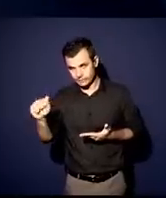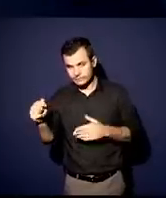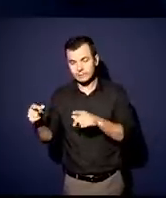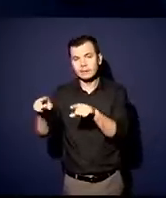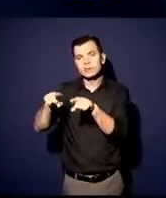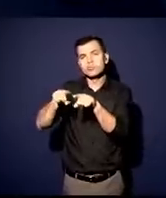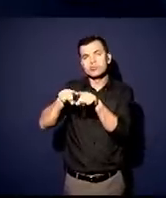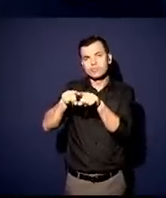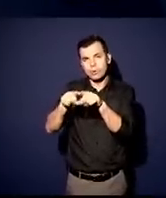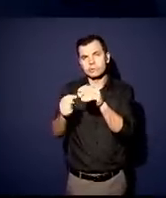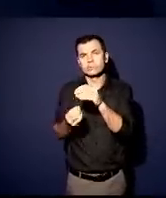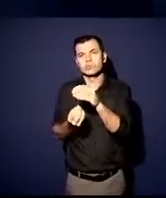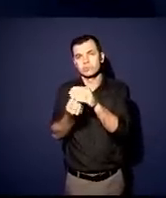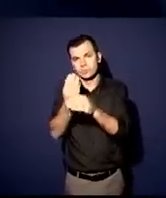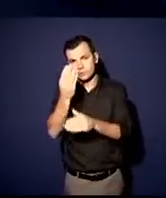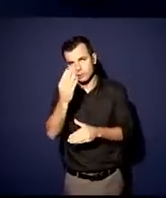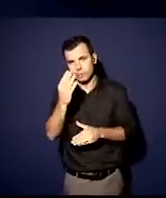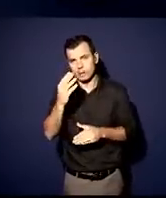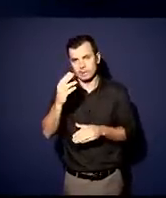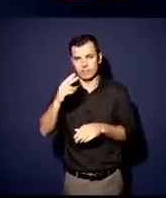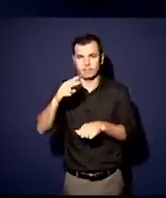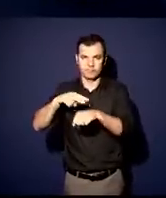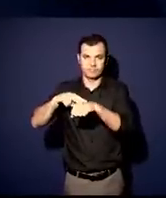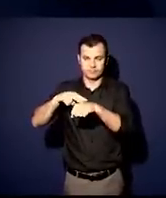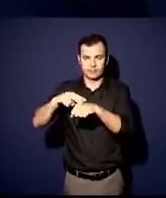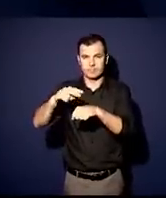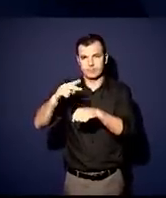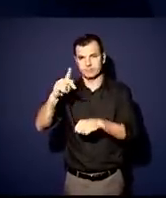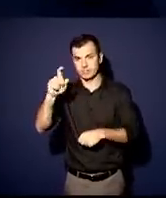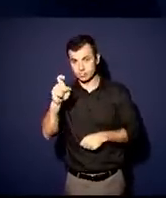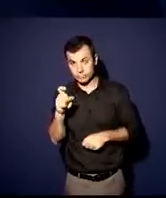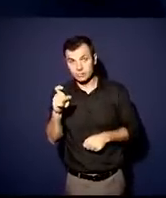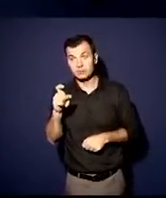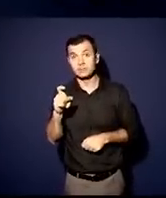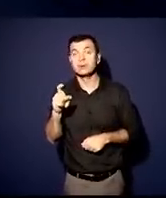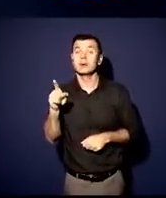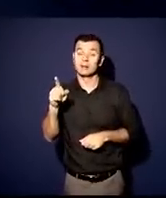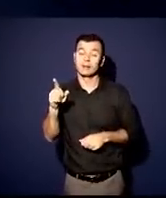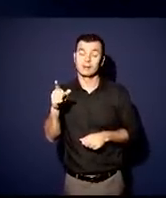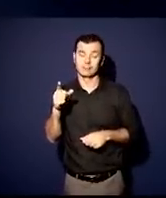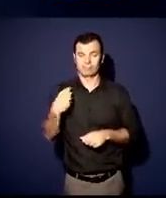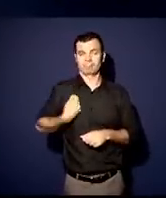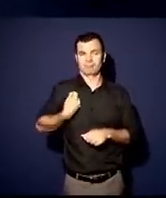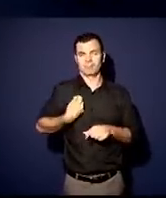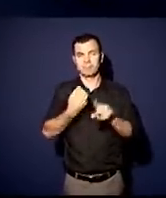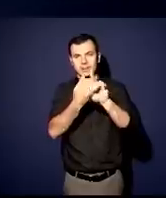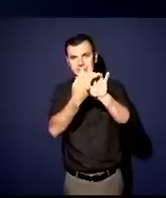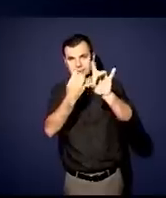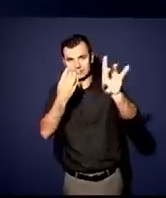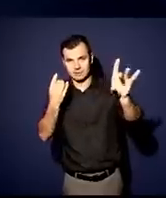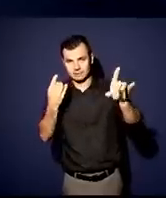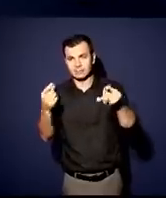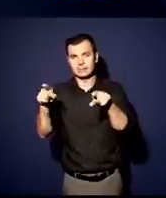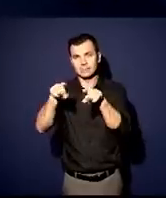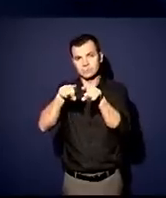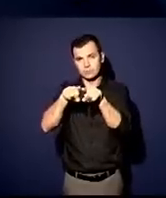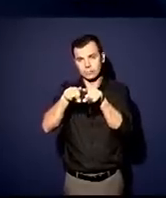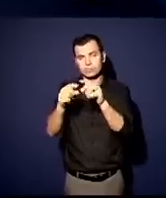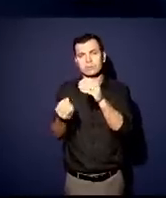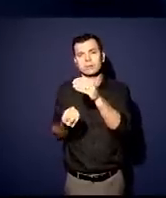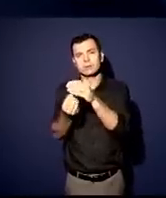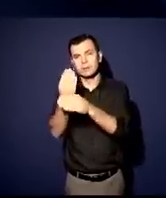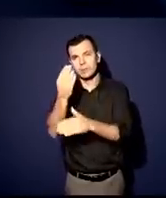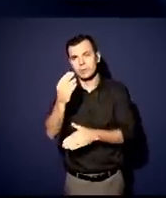da SPX Verde Assets, Rogério Xavier, que vai entrar online, sócio fundador da SPX